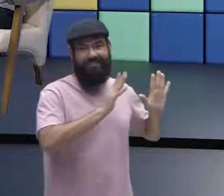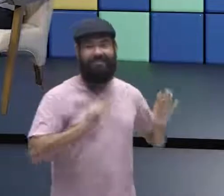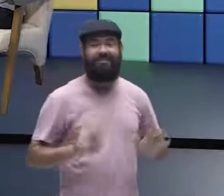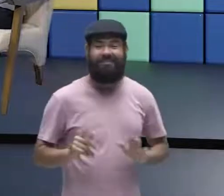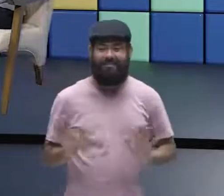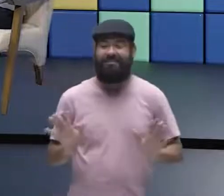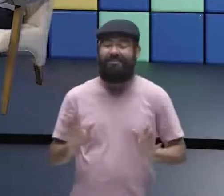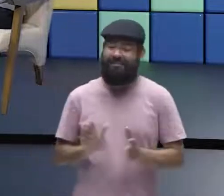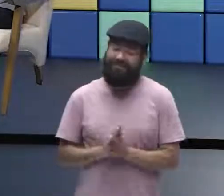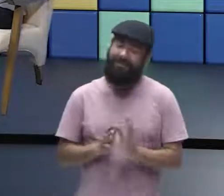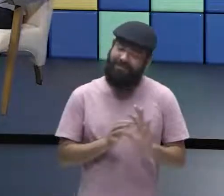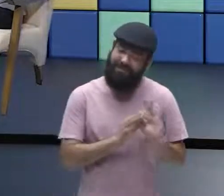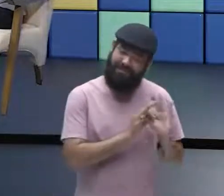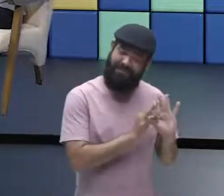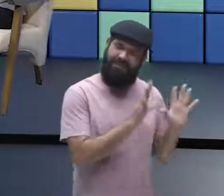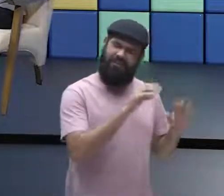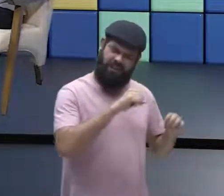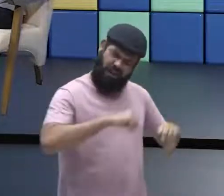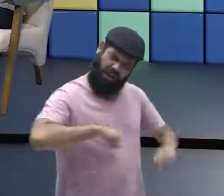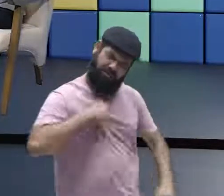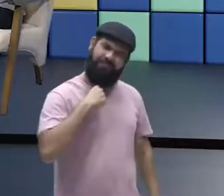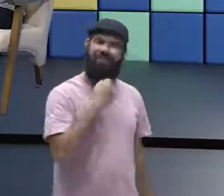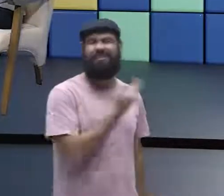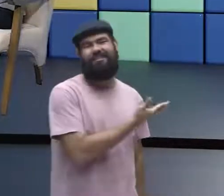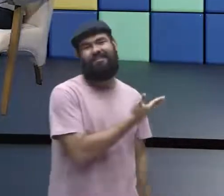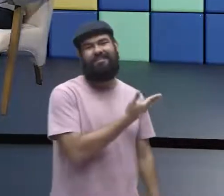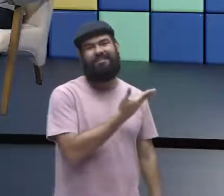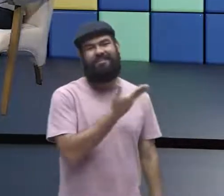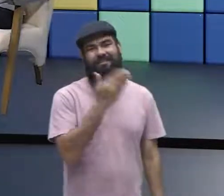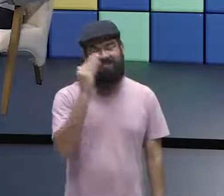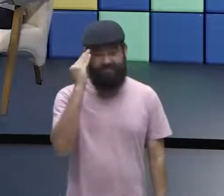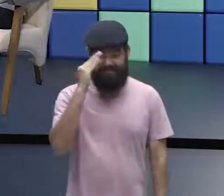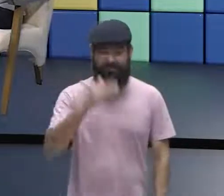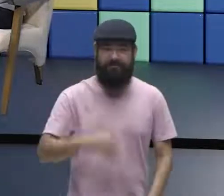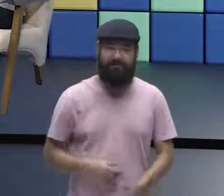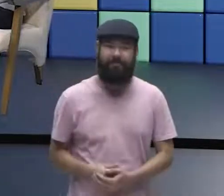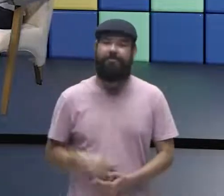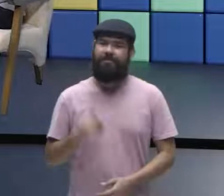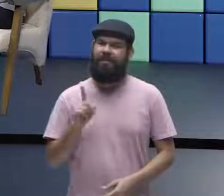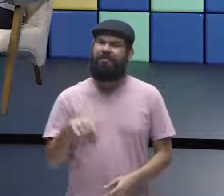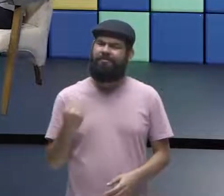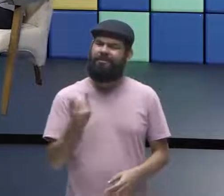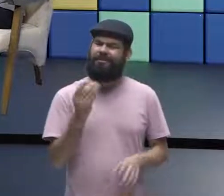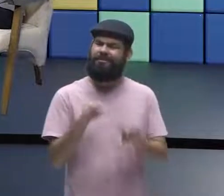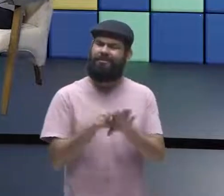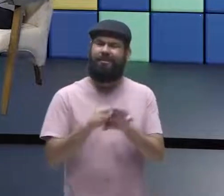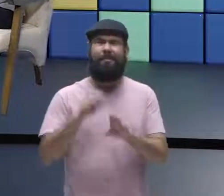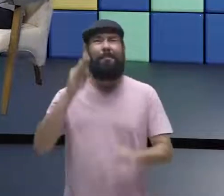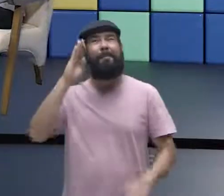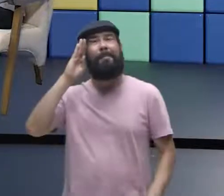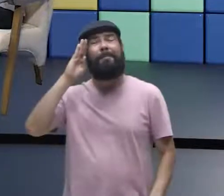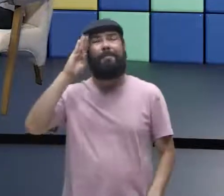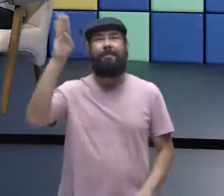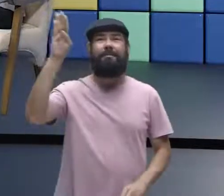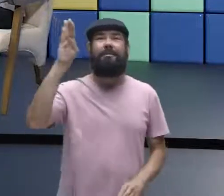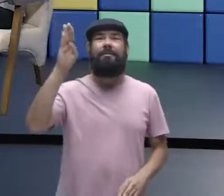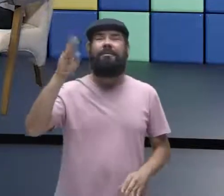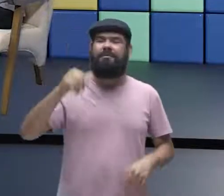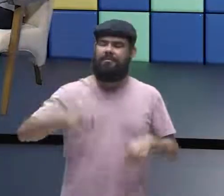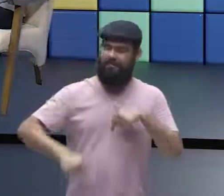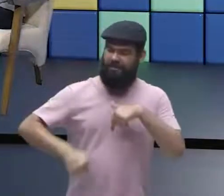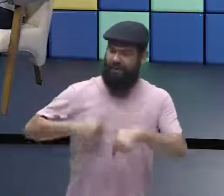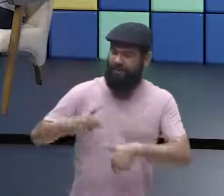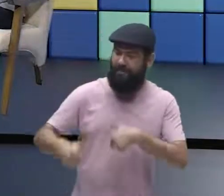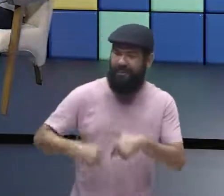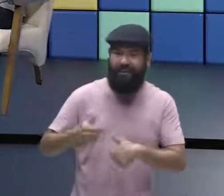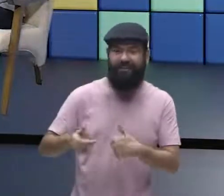à vontade, aí respeita a vontade dele, né? É importante também, principalmente no meio do trabalho, né, onde a